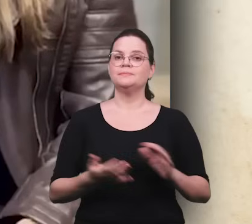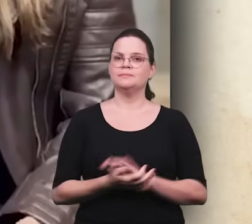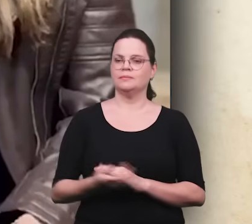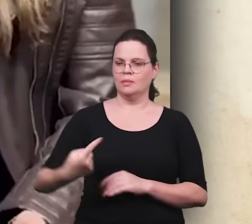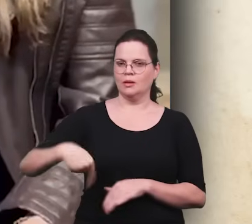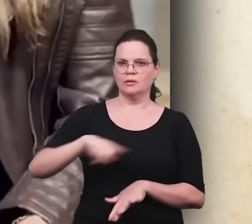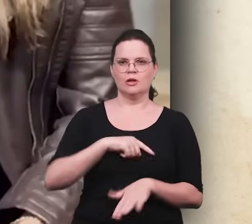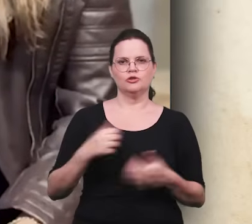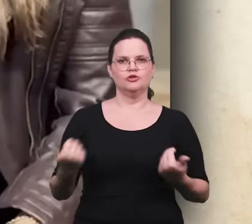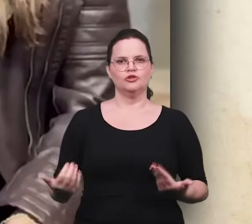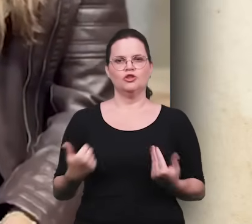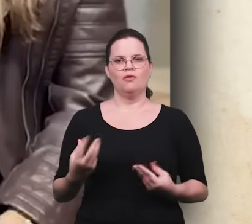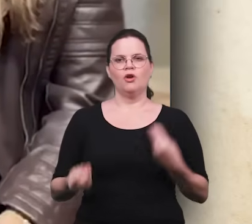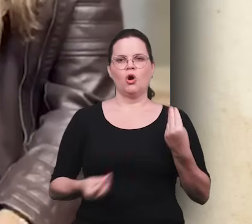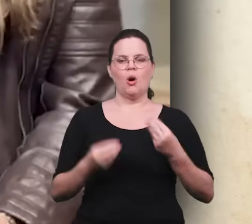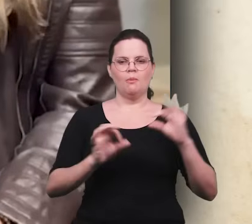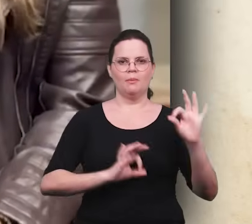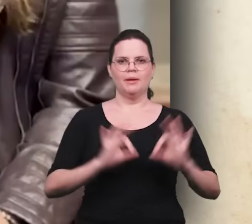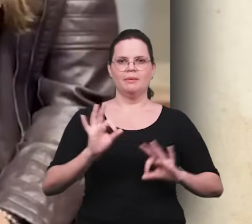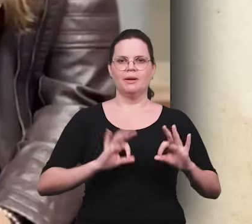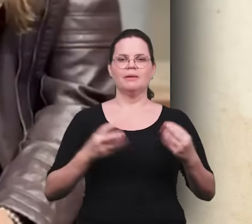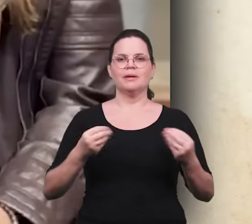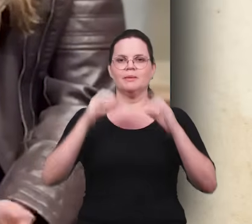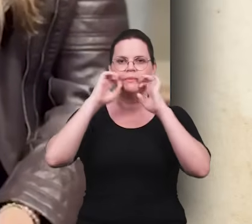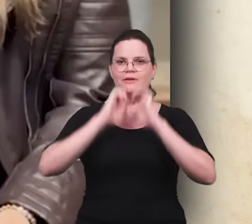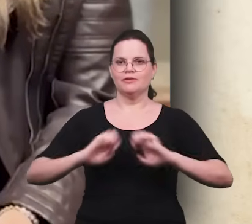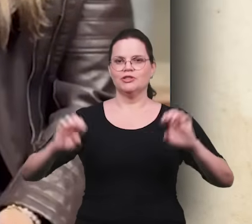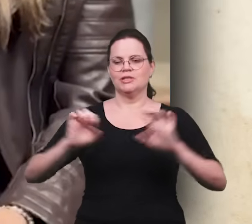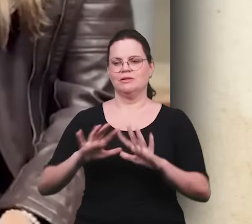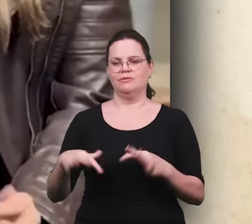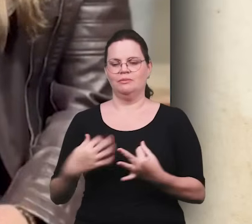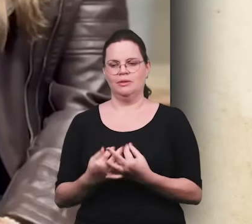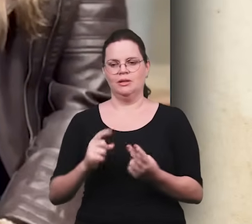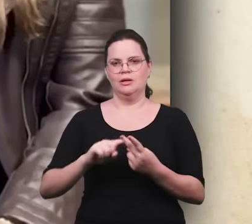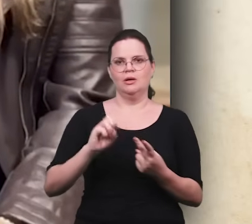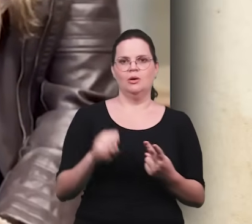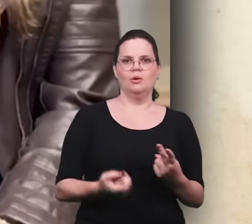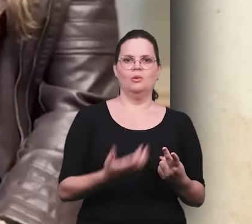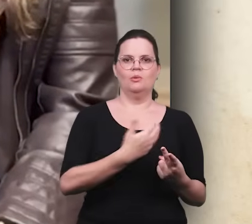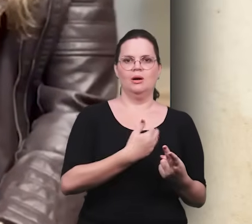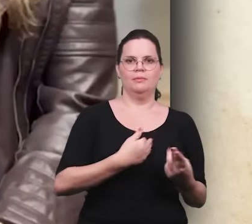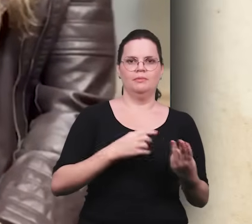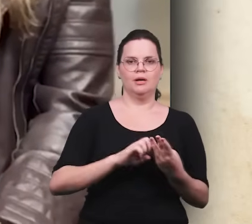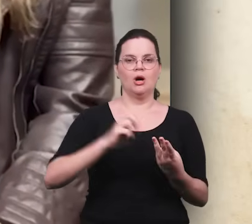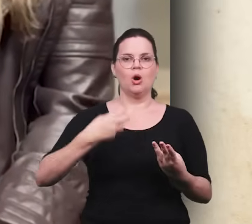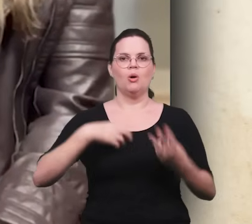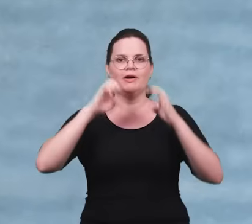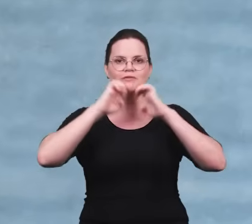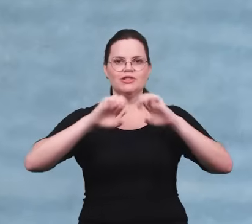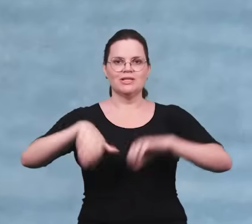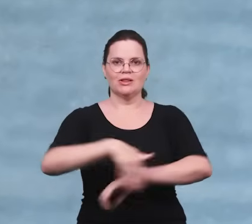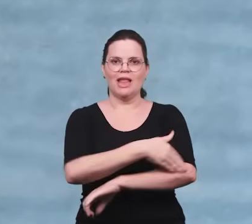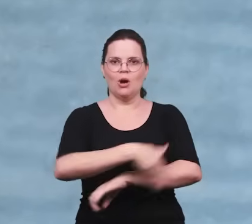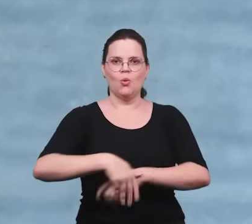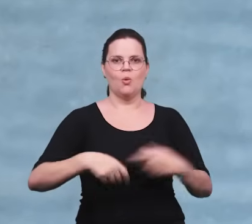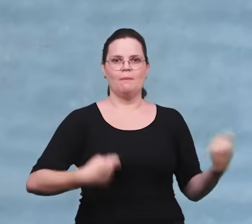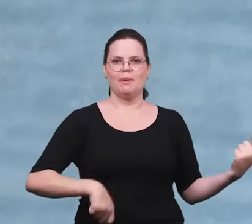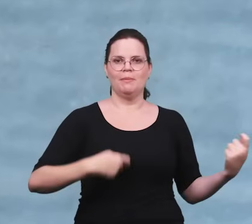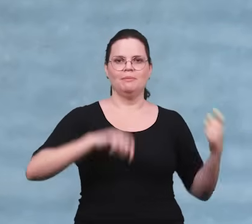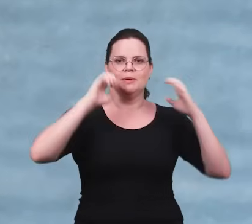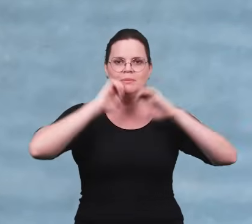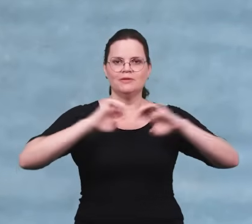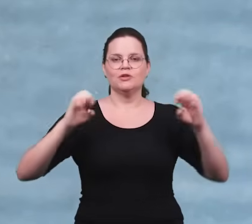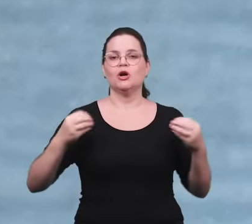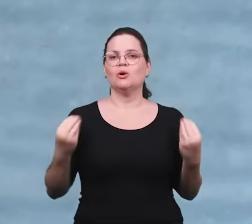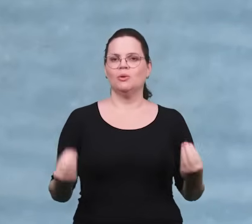como nós devemos nos preparar para evangelizar um familiar, um colega ou até mesmo participar de evangelizações de rua? Obrigado, Letícia, por